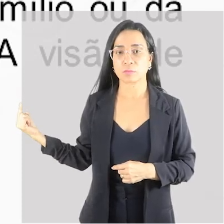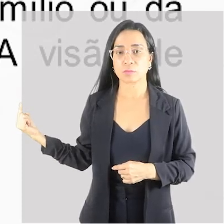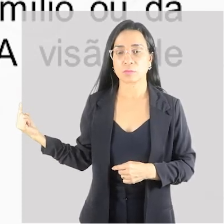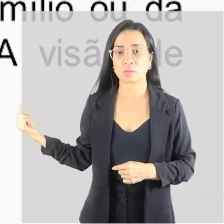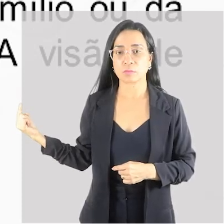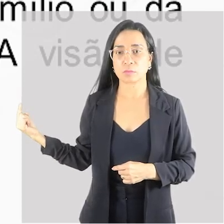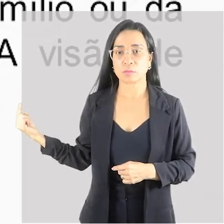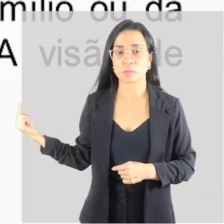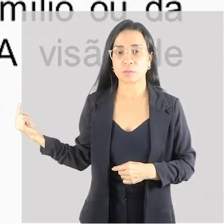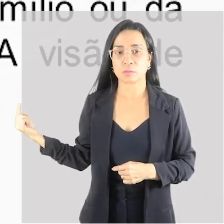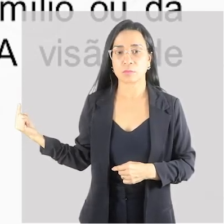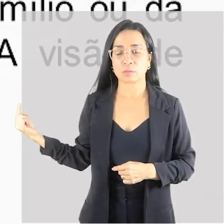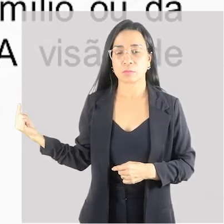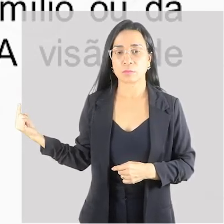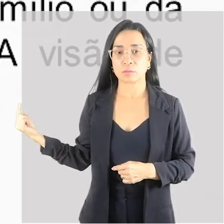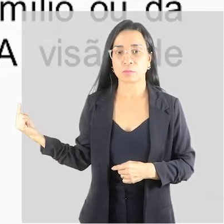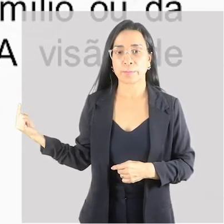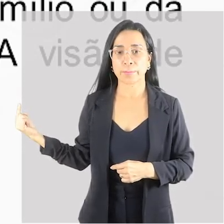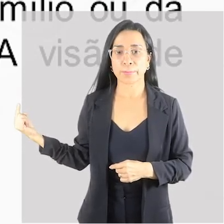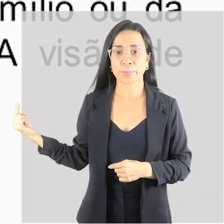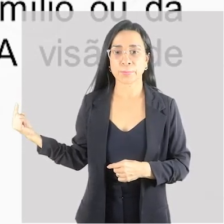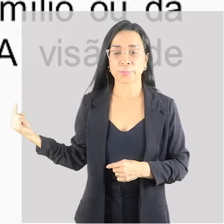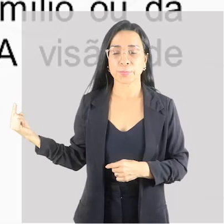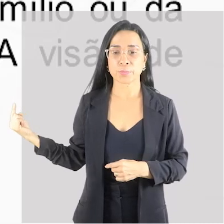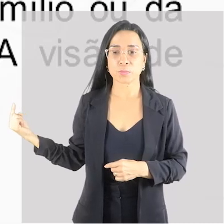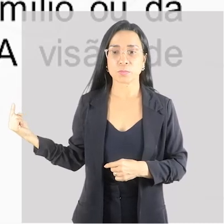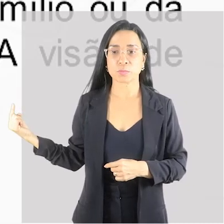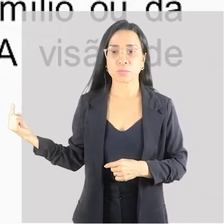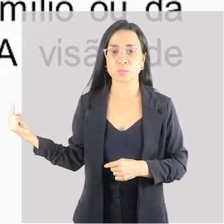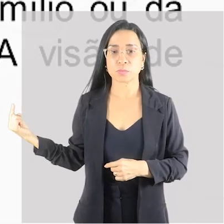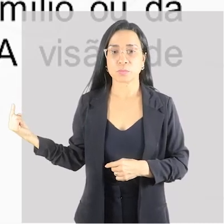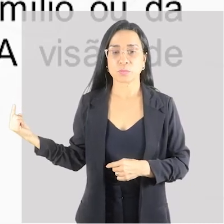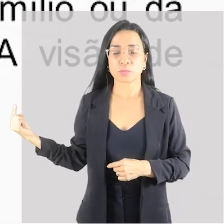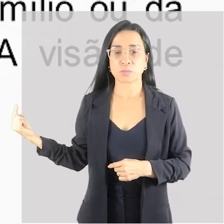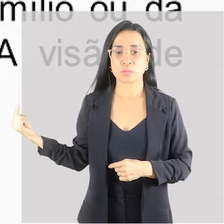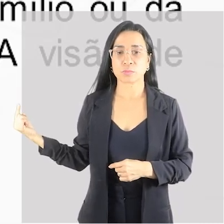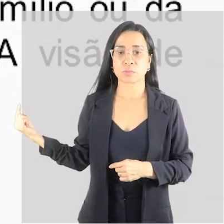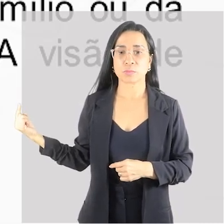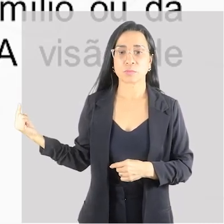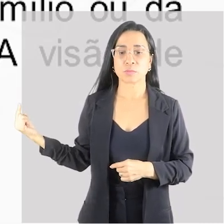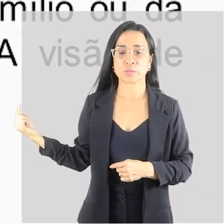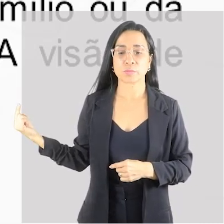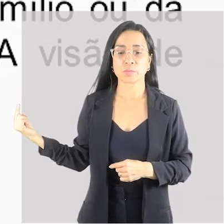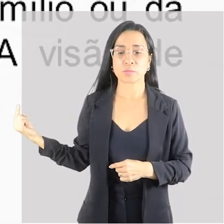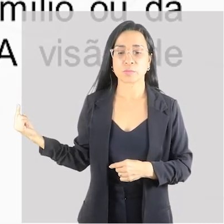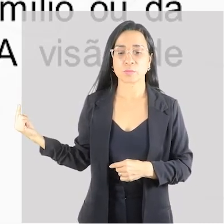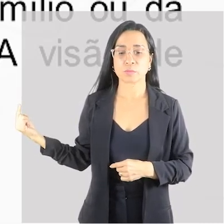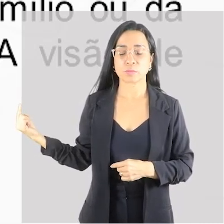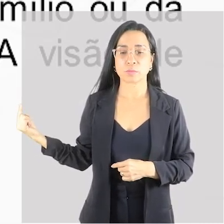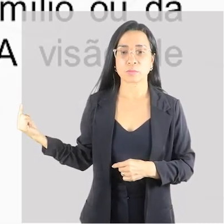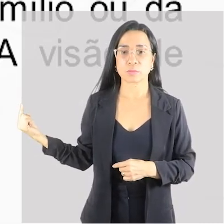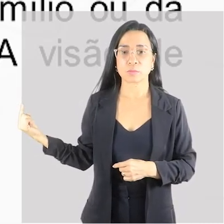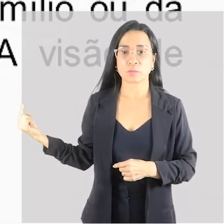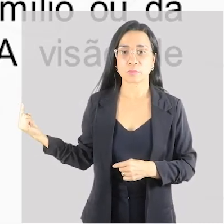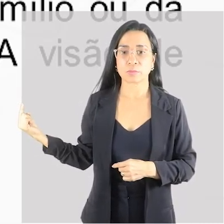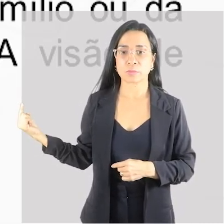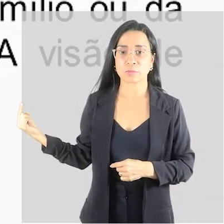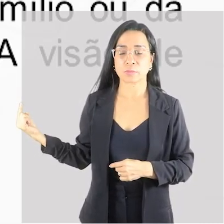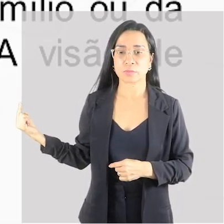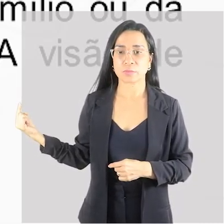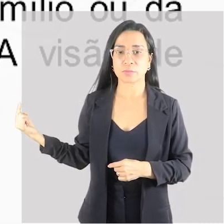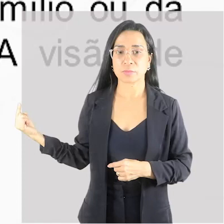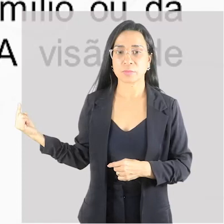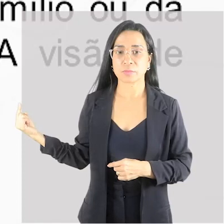o homem, retirar-lhe sua existência absoluta para dar-lhe uma relativa e transferir o eu para a unidade comum, de sorte que